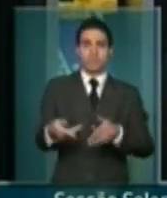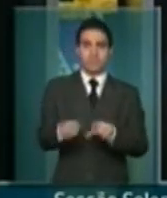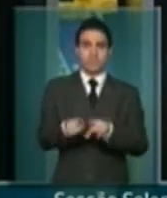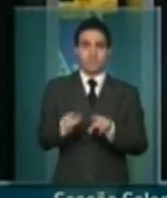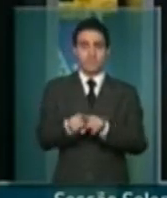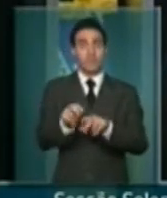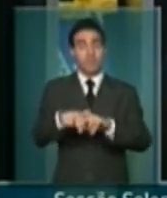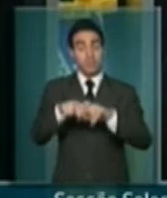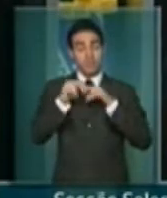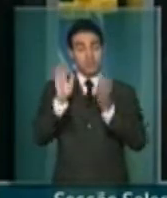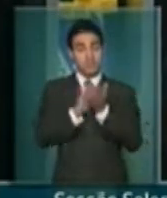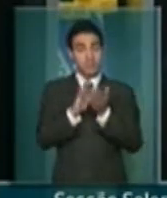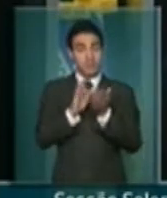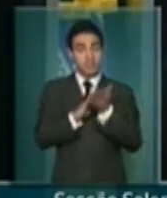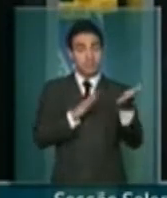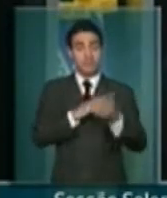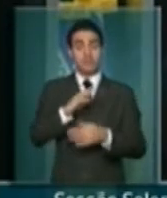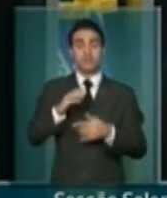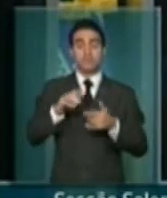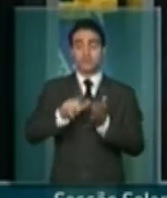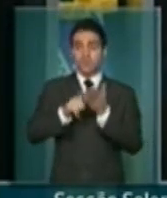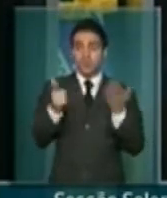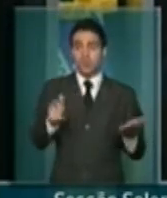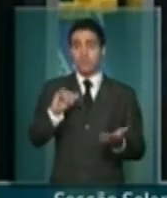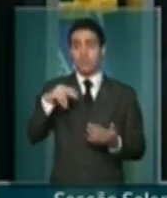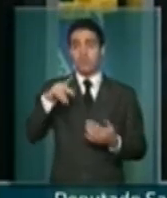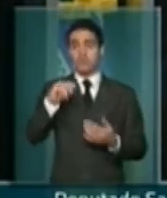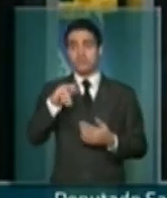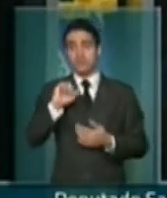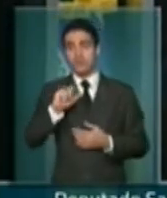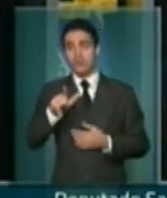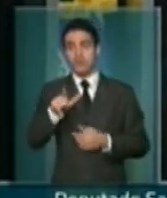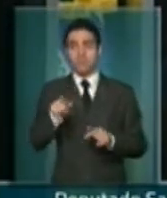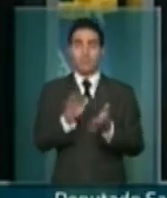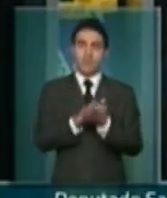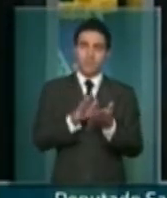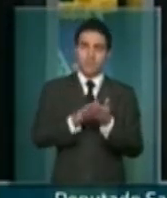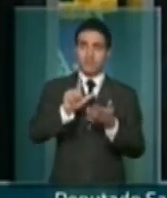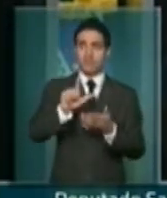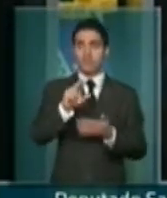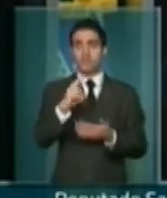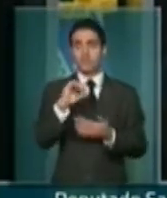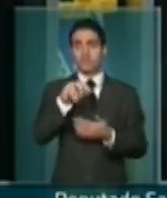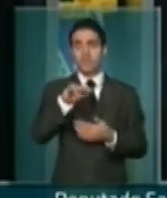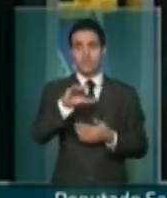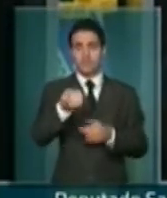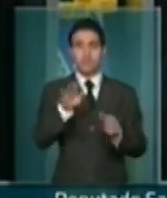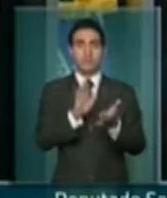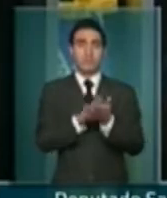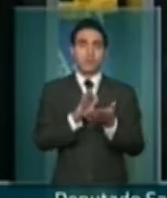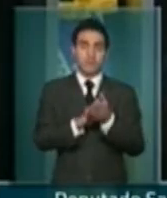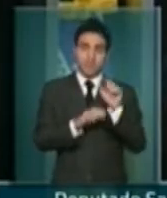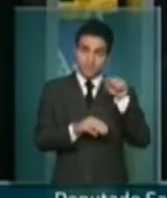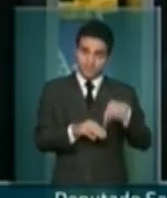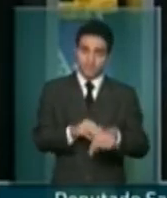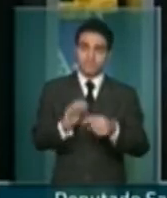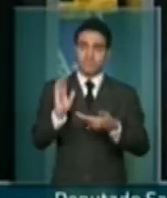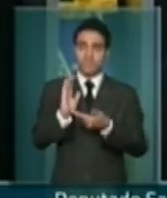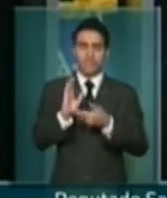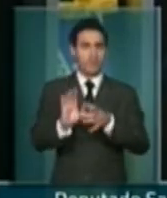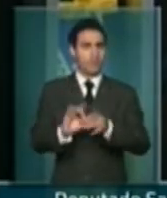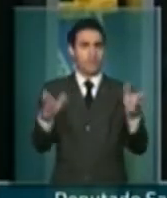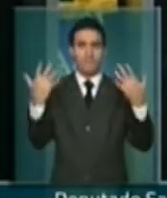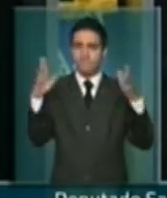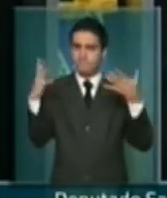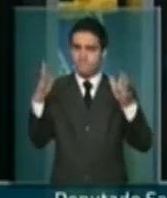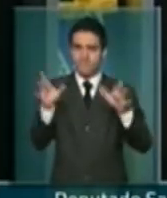Então, parabéns ao Imparcial, parabéns, deputado Luciano, por essa iniciativa, parabéns a essa casa, viva a liberdade de